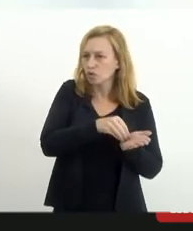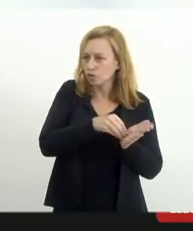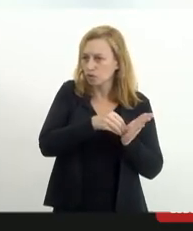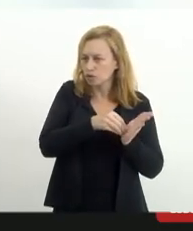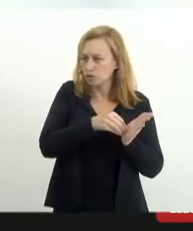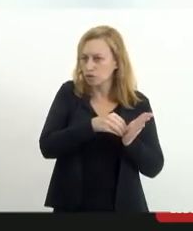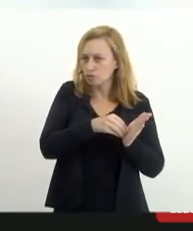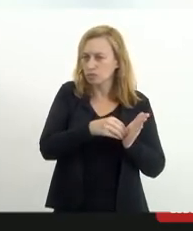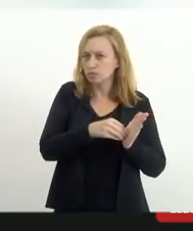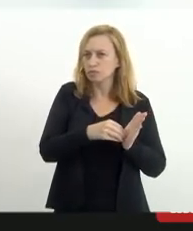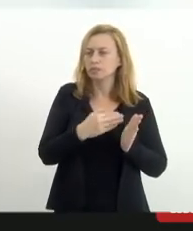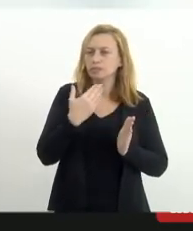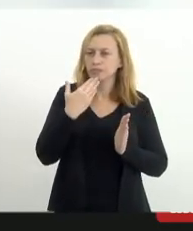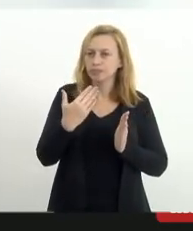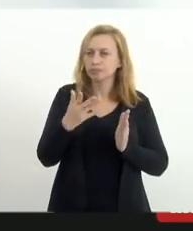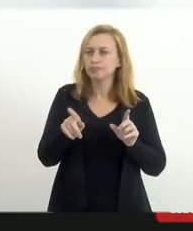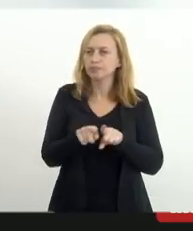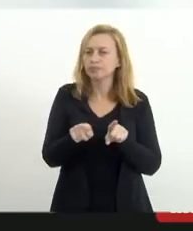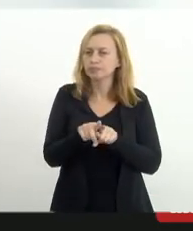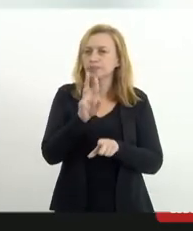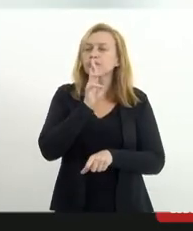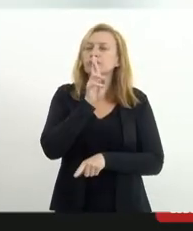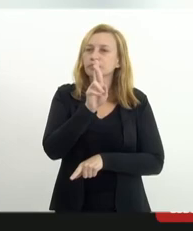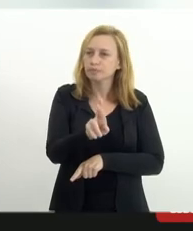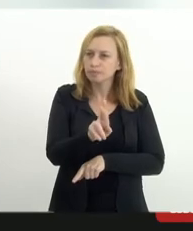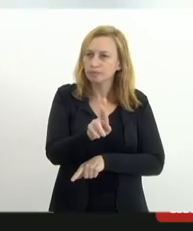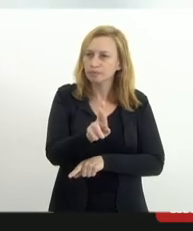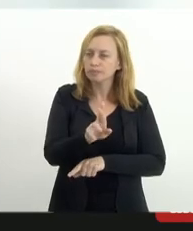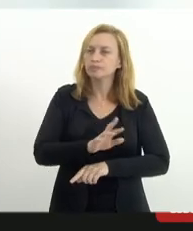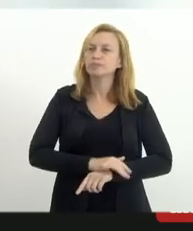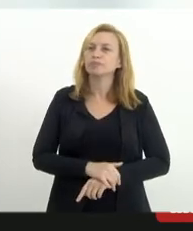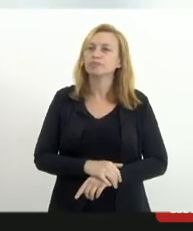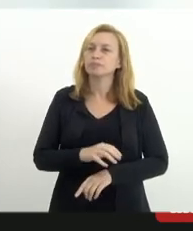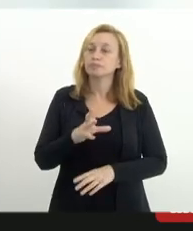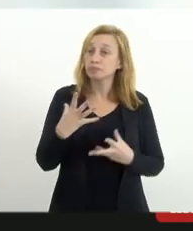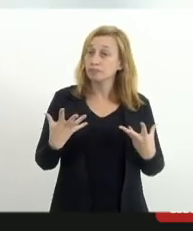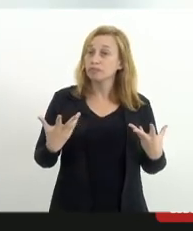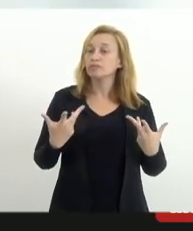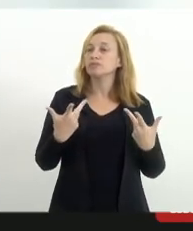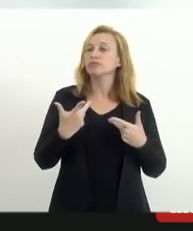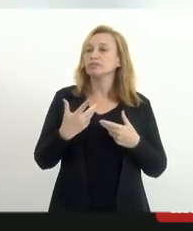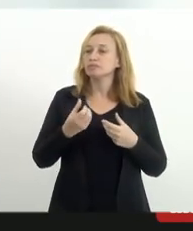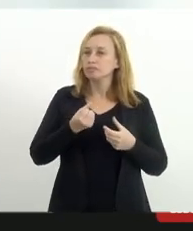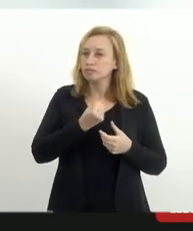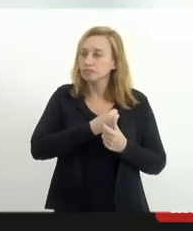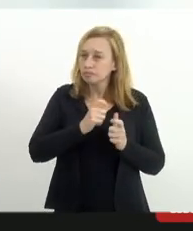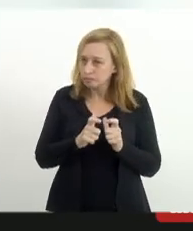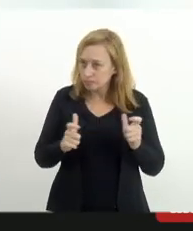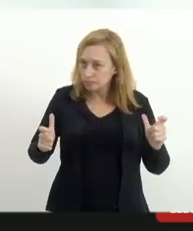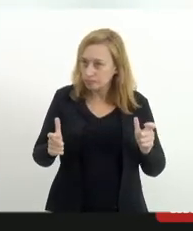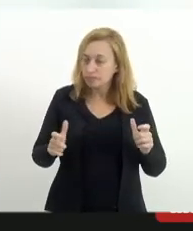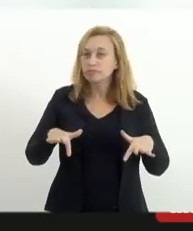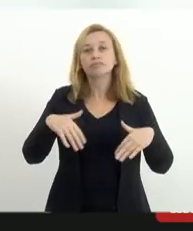expedidos e as respostas dadas é muito grande. Então,